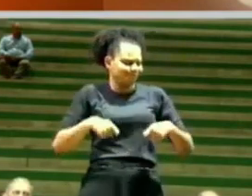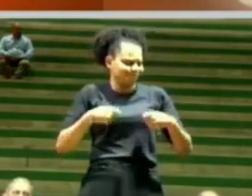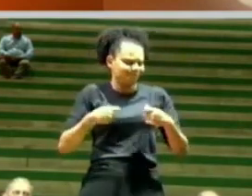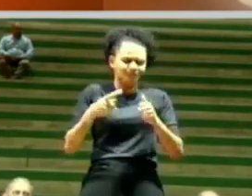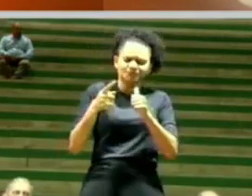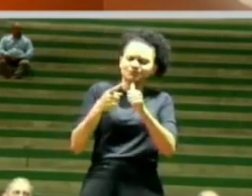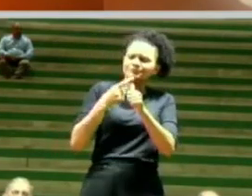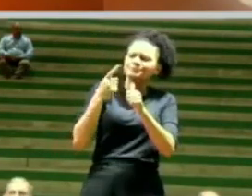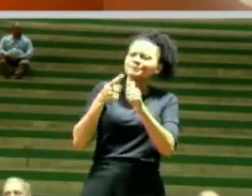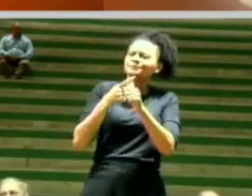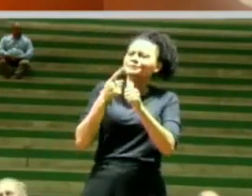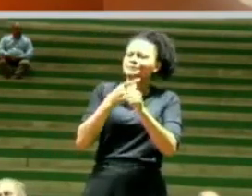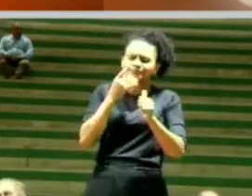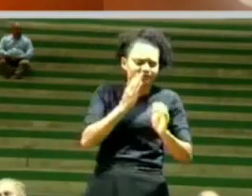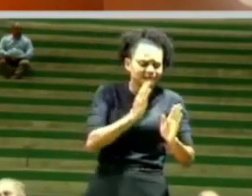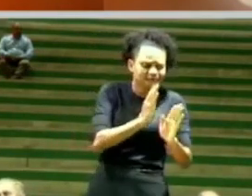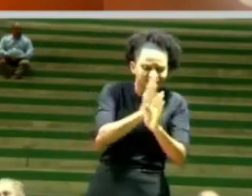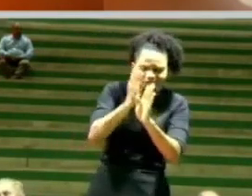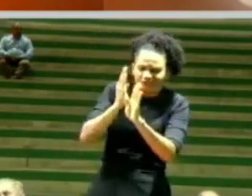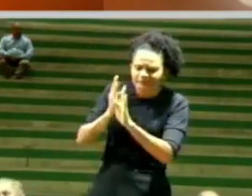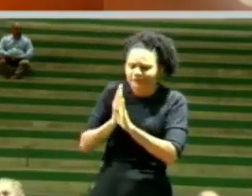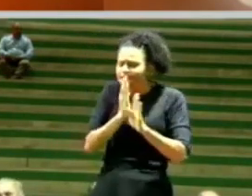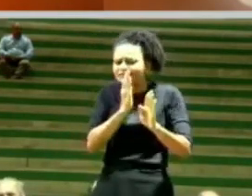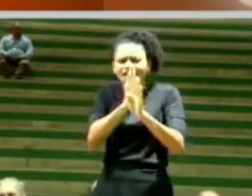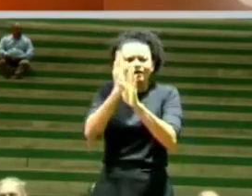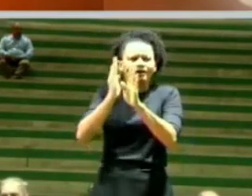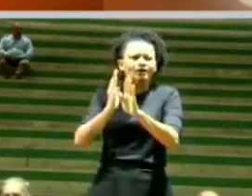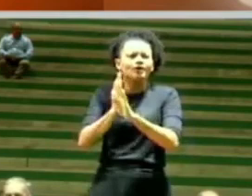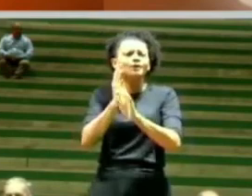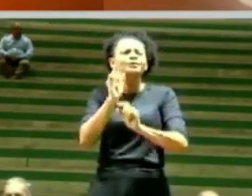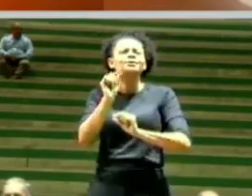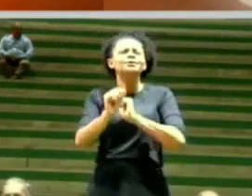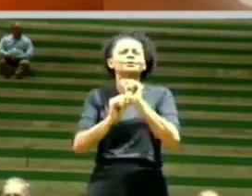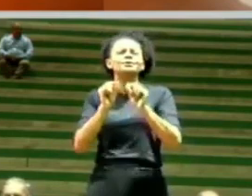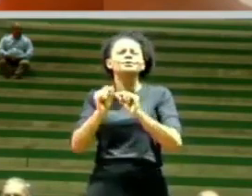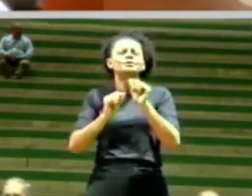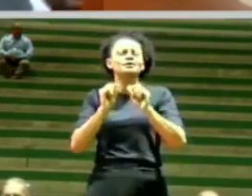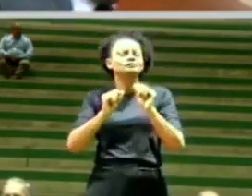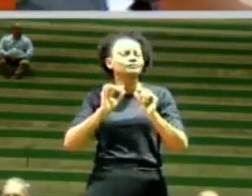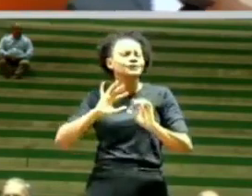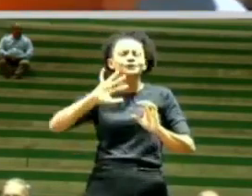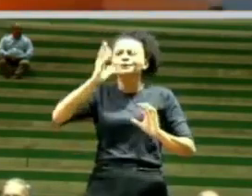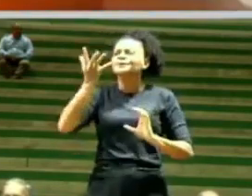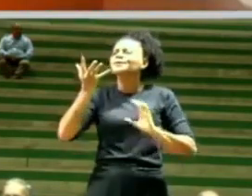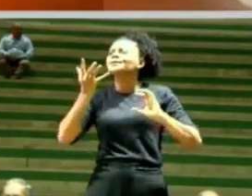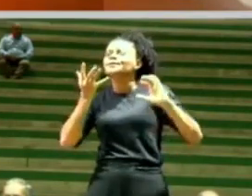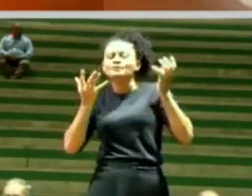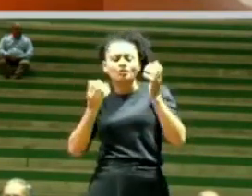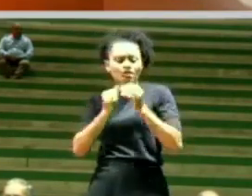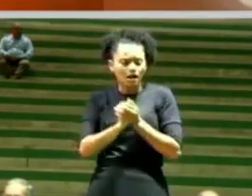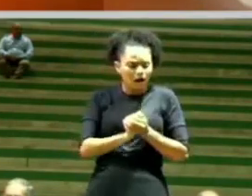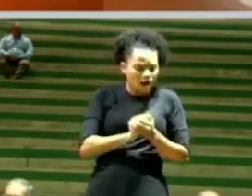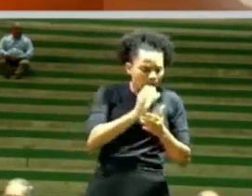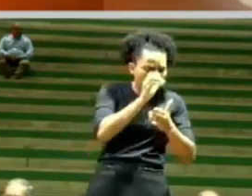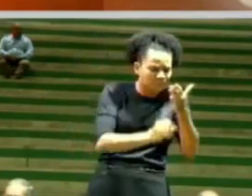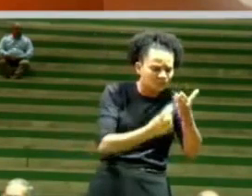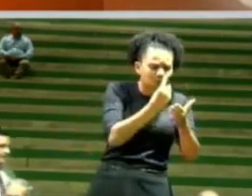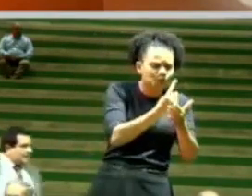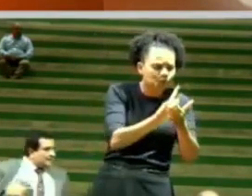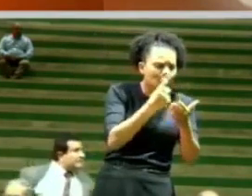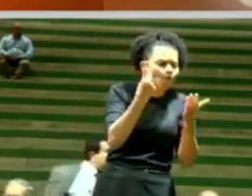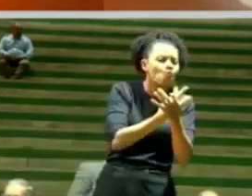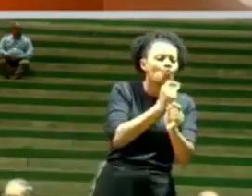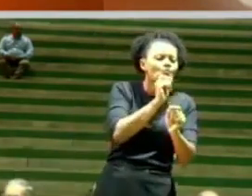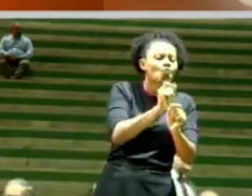primeiro encontremos o que está acontecendo no capítulo 1. A